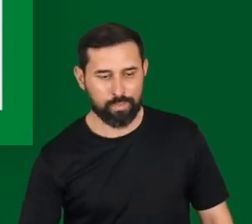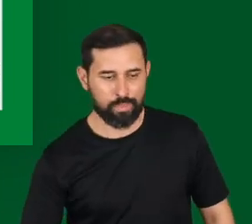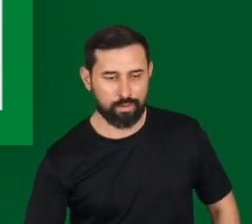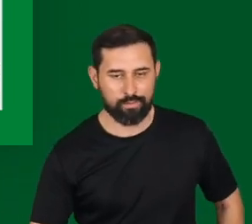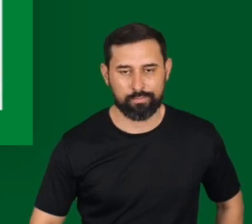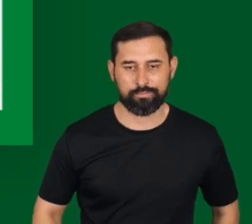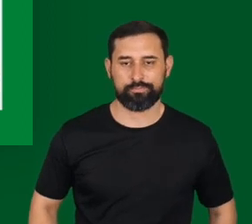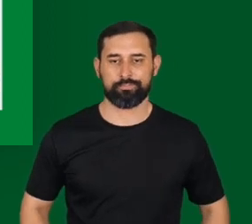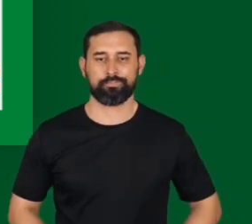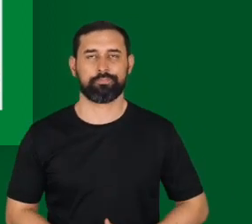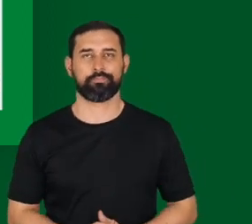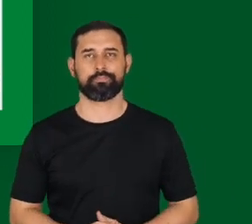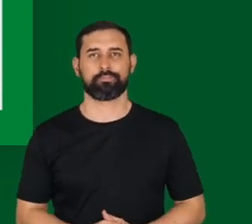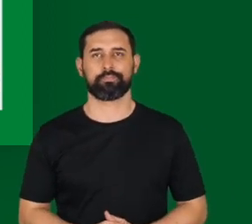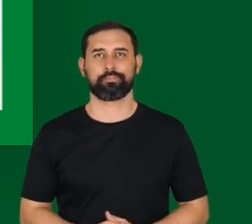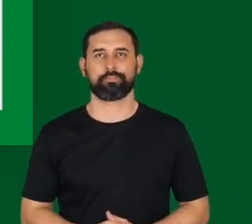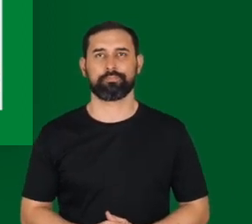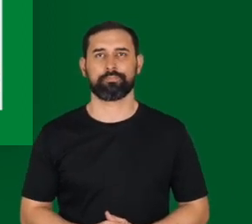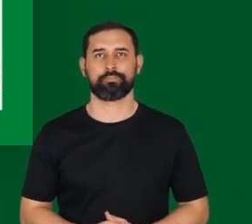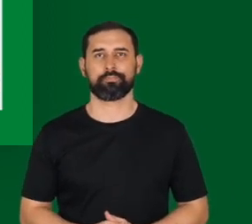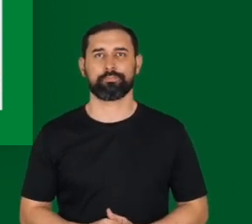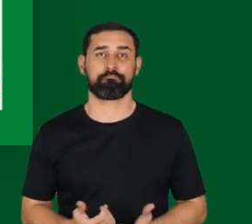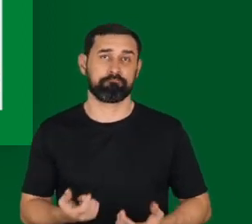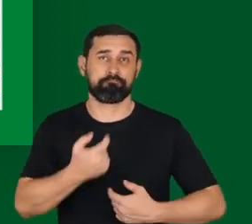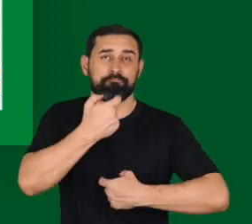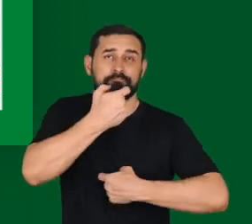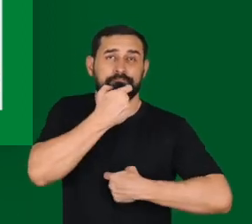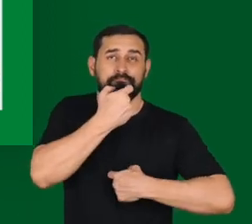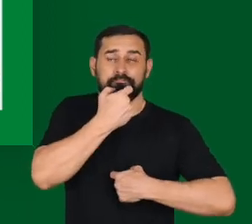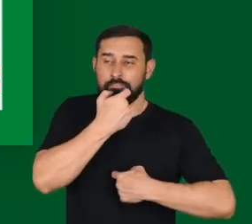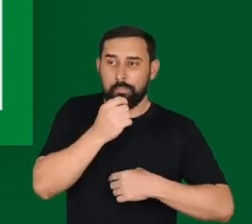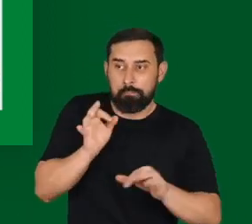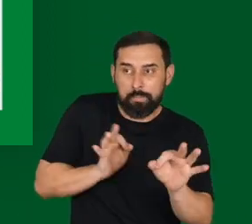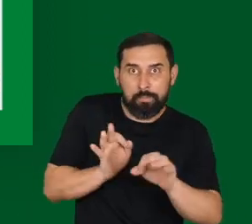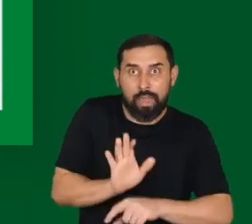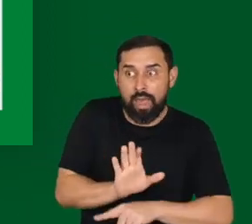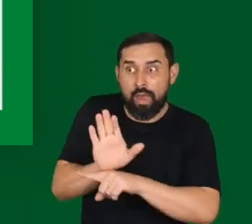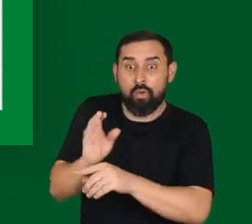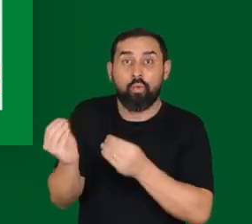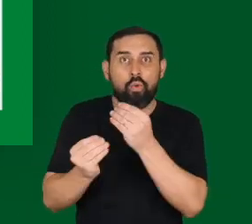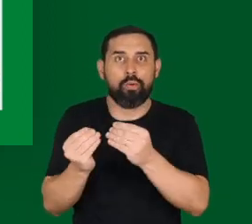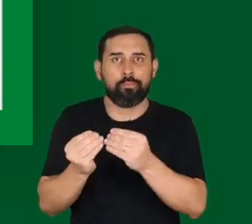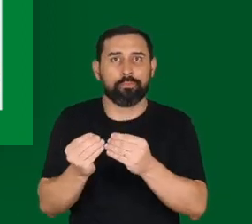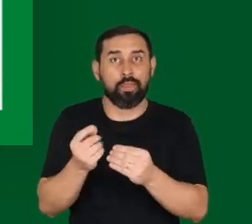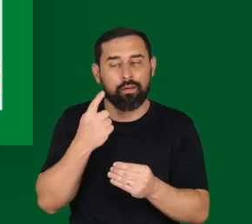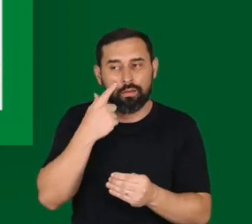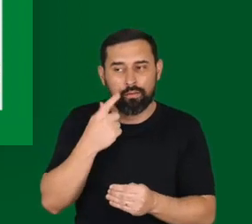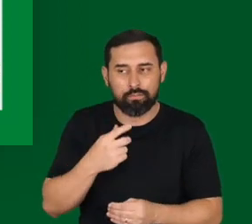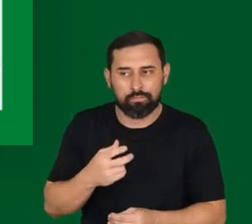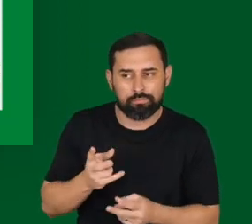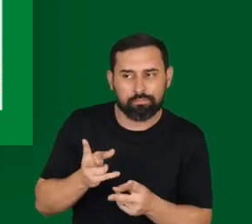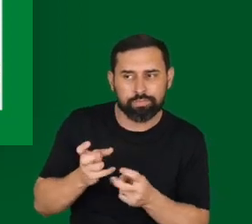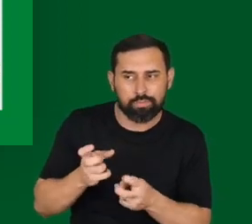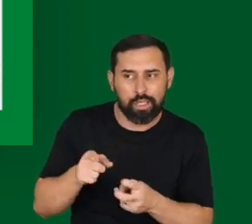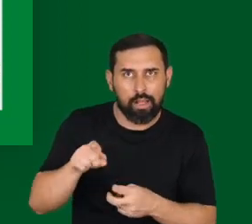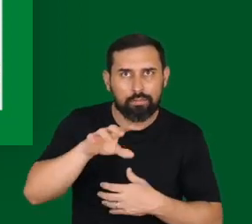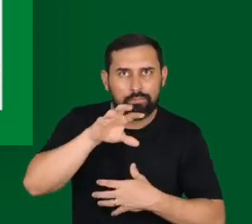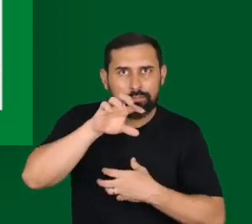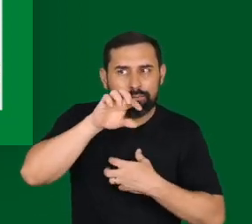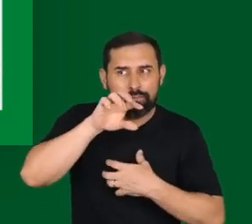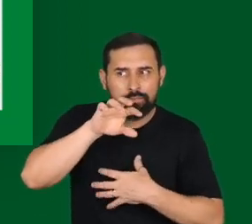Então, assim, pensando ali na abordagem dessa via aérea, eu tenho que garantir a respiração, observar se essa respiração ela